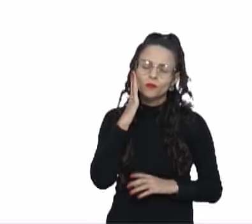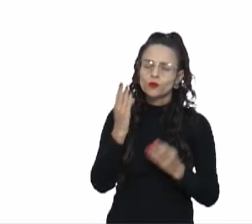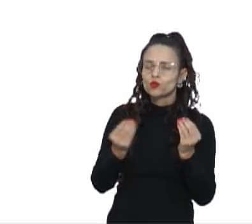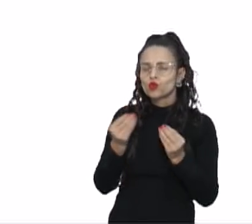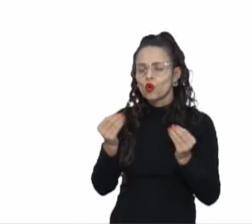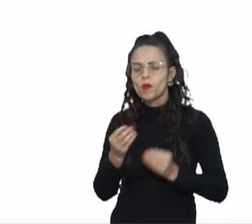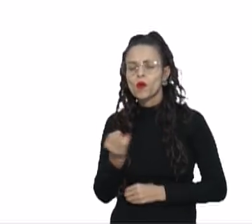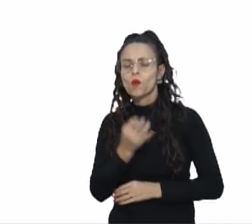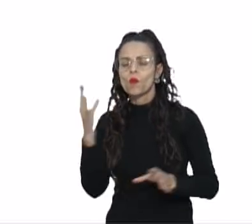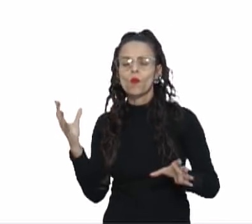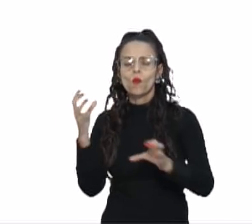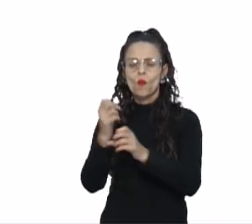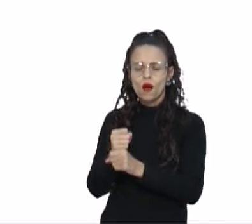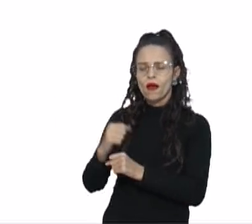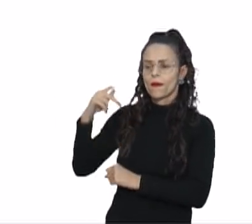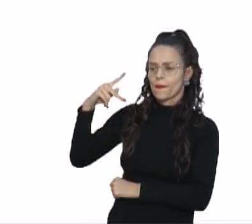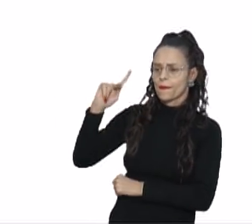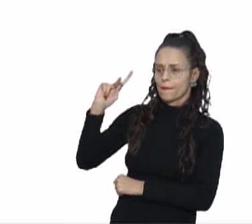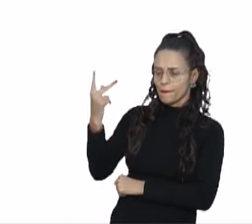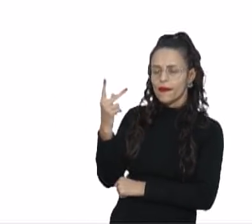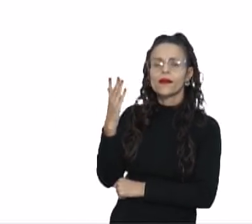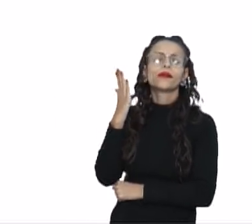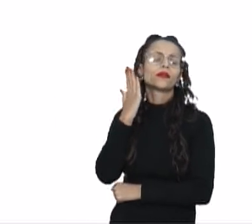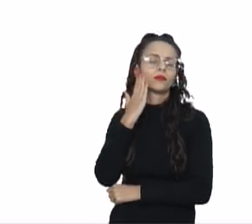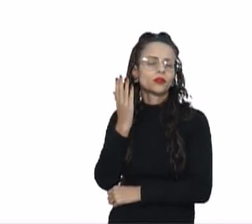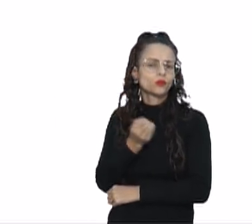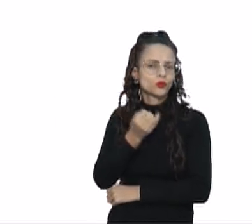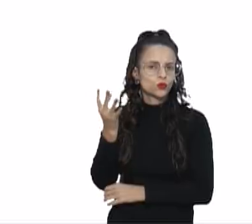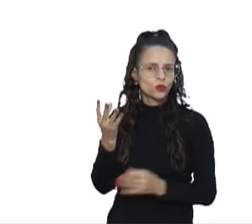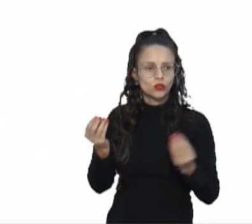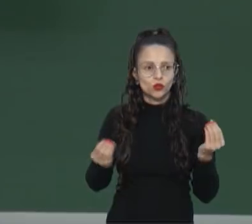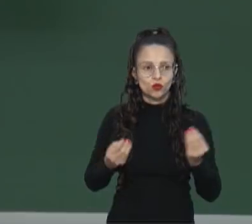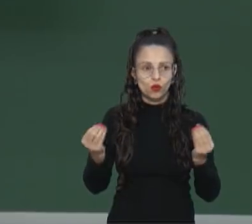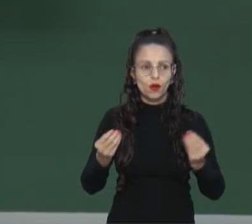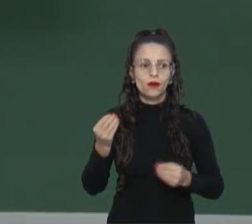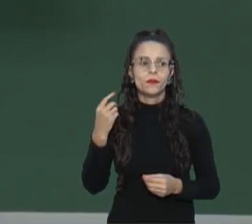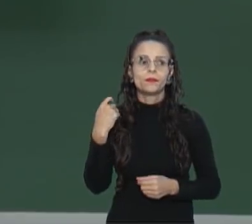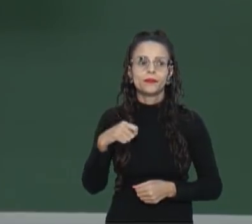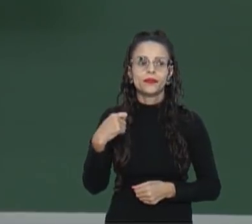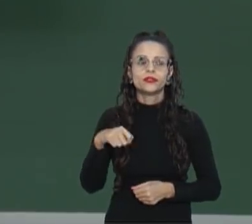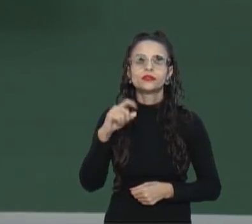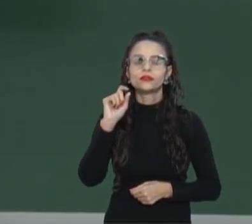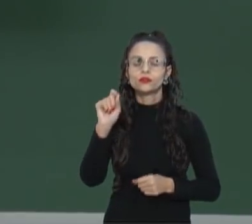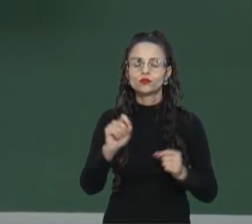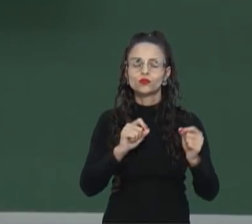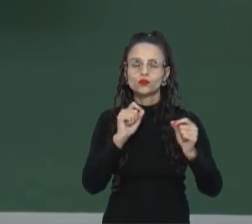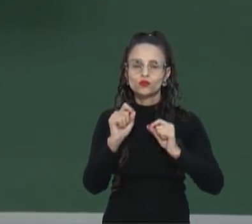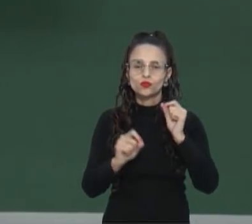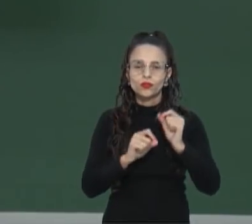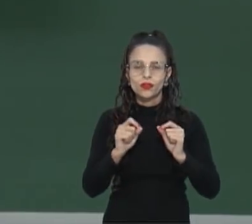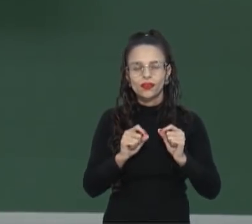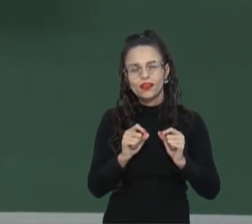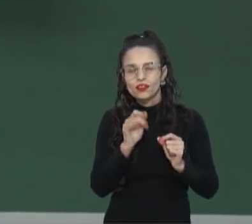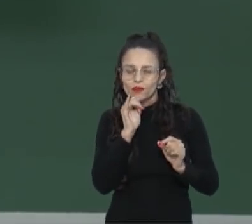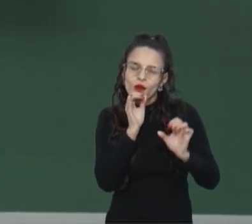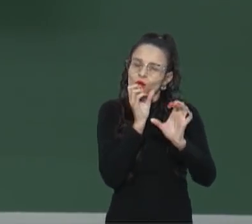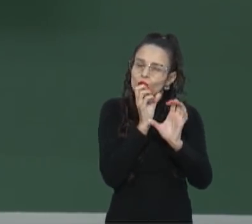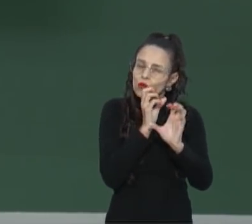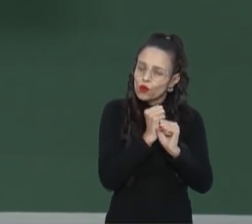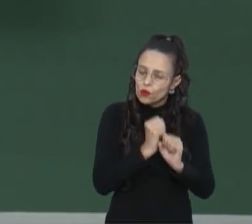pH, essa quantidade de hidrogênio livre, a gente vai ter que conseguir contar, vamos falar